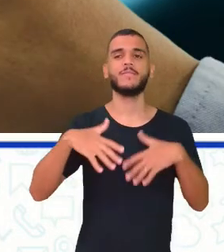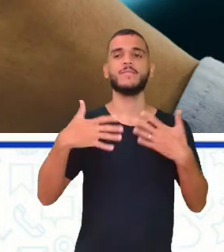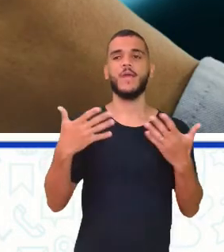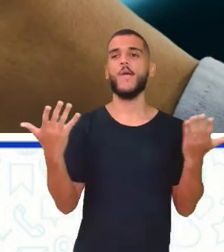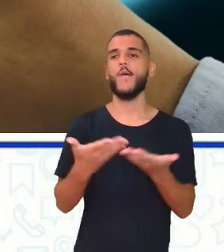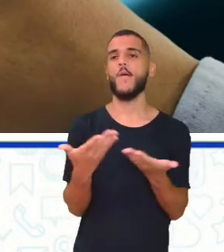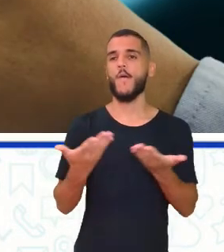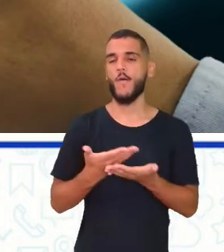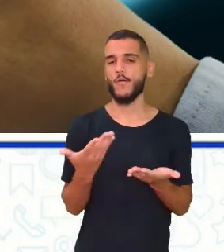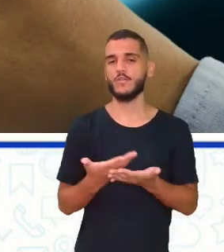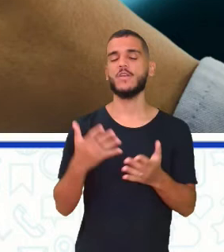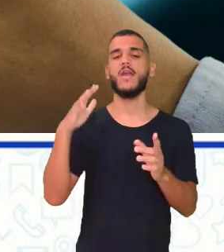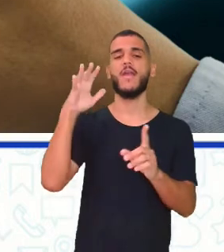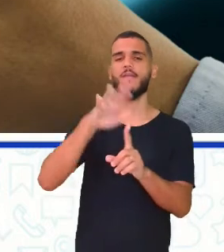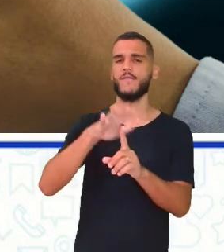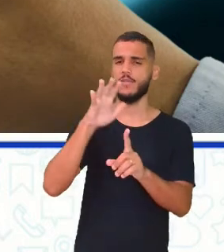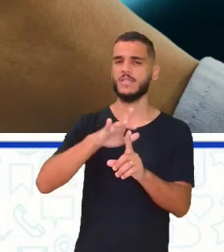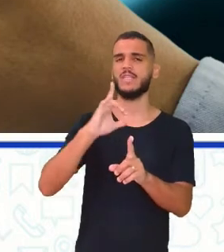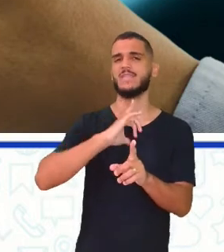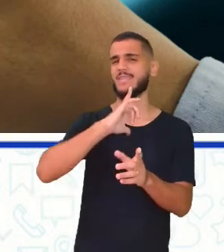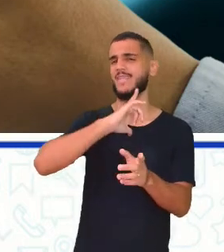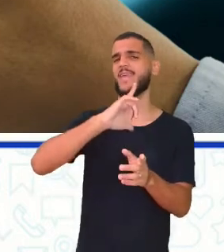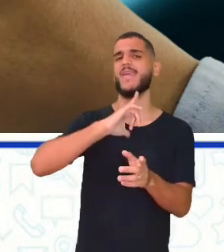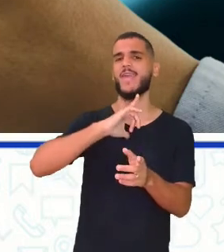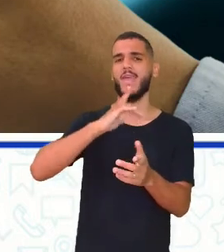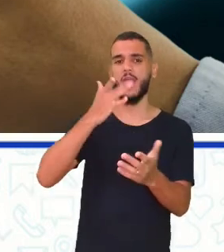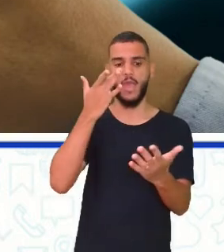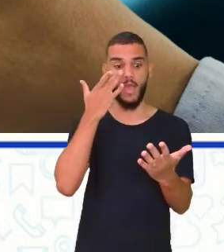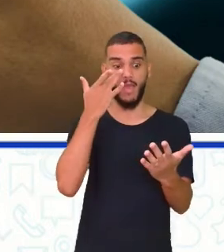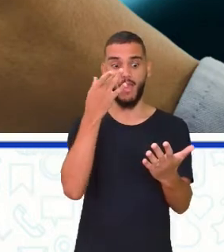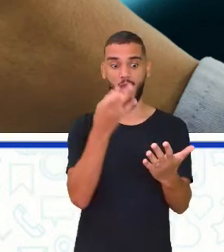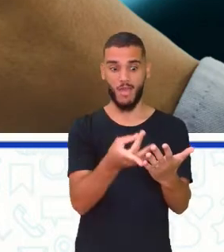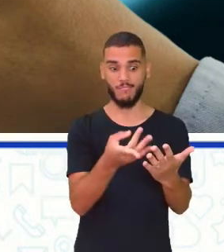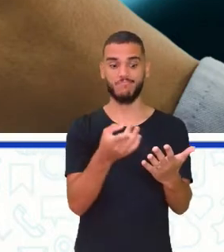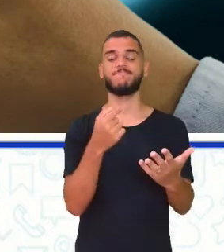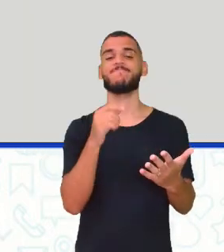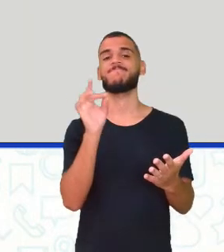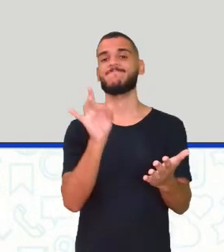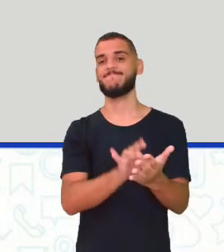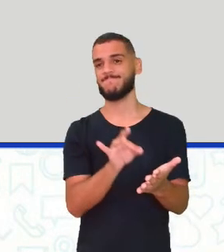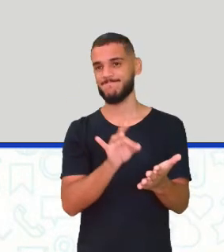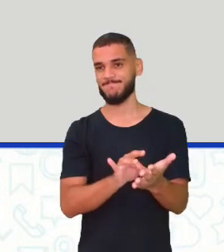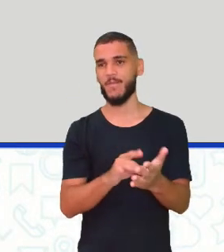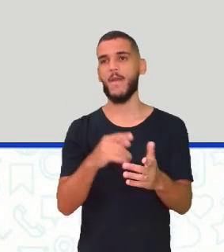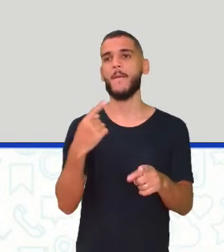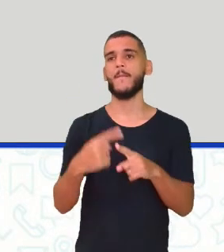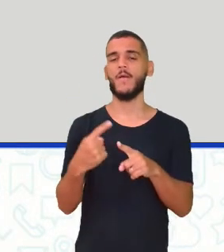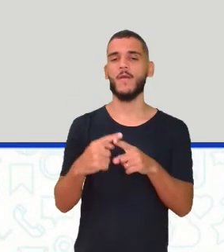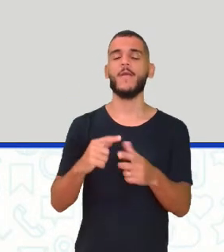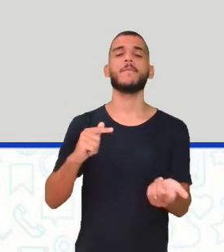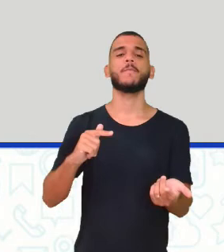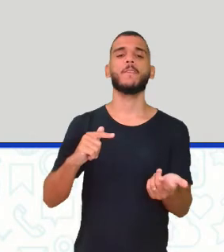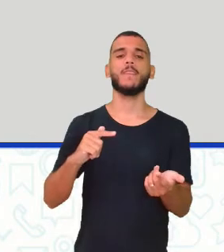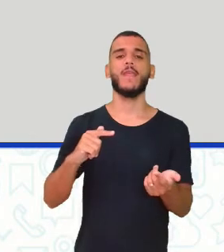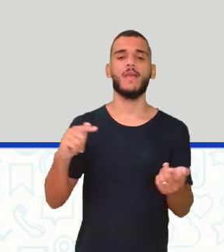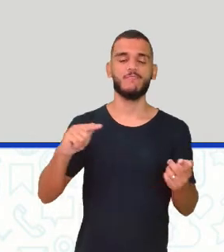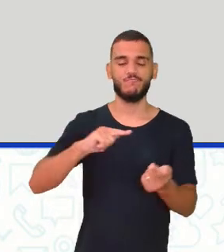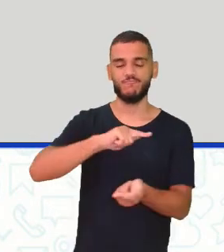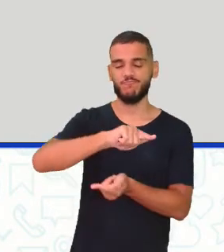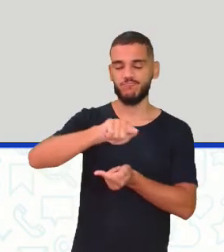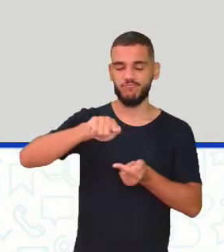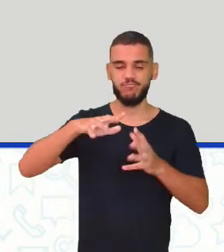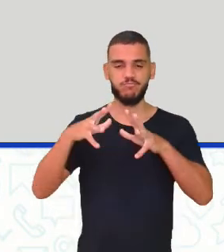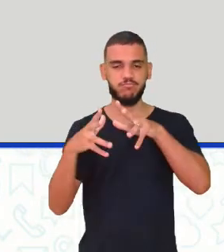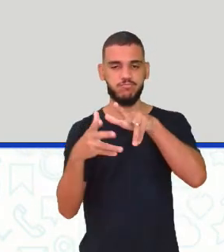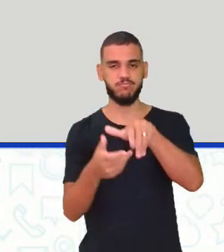essa influência é ainda mais evidente, não é? Com o avanço da globalização. Já o empréstimo